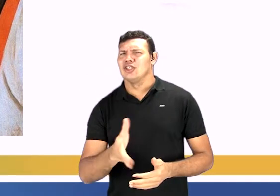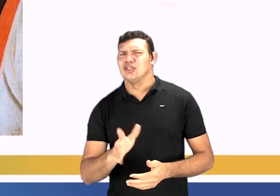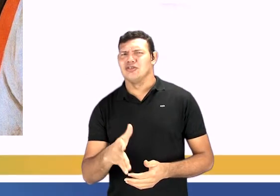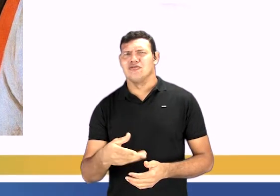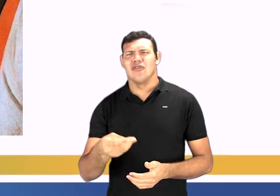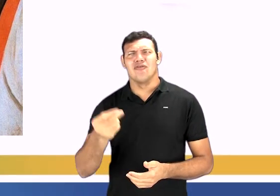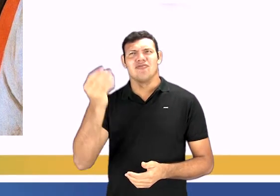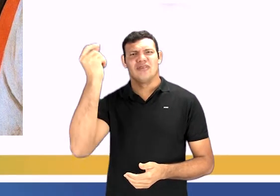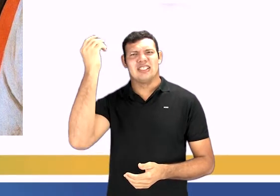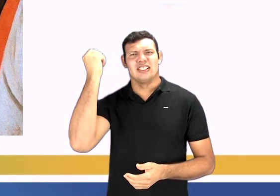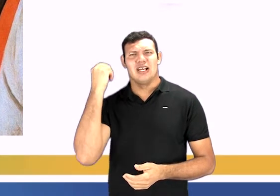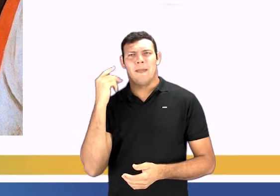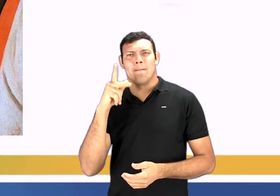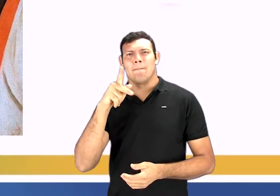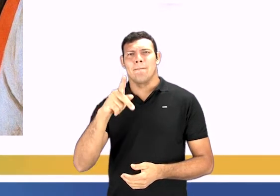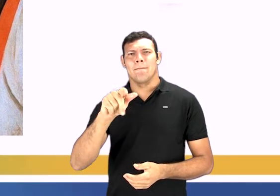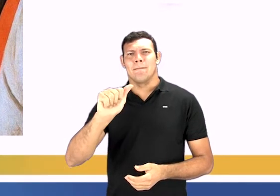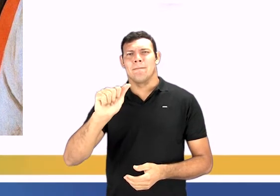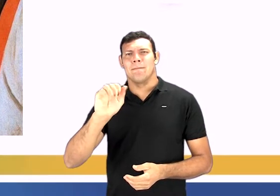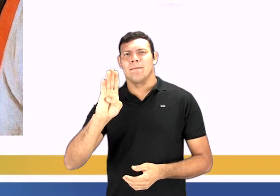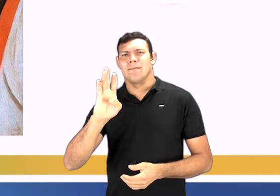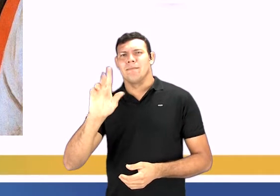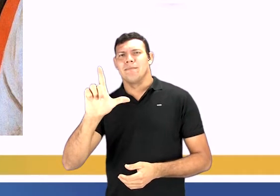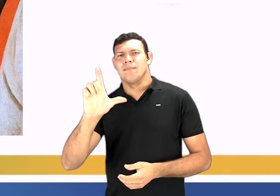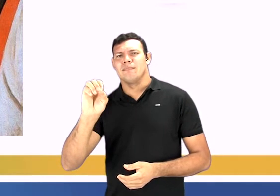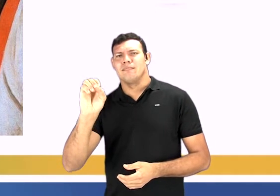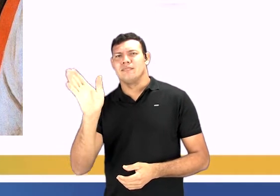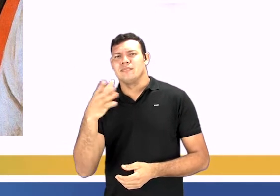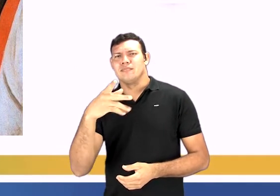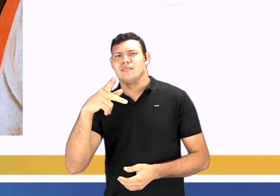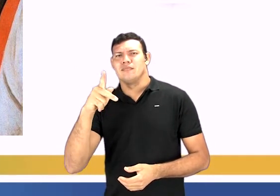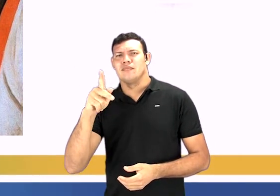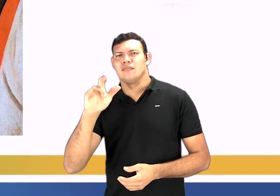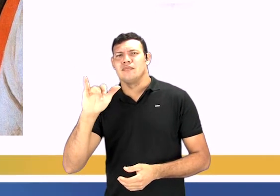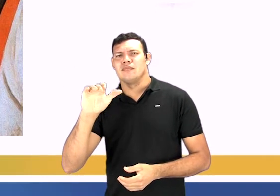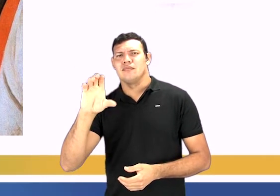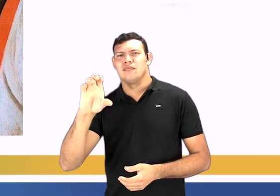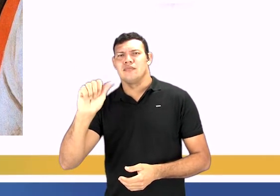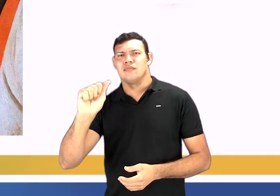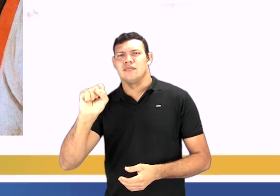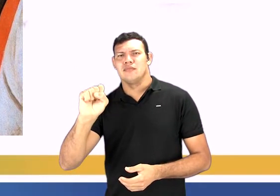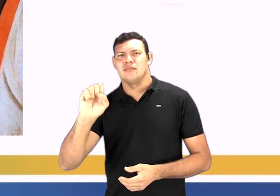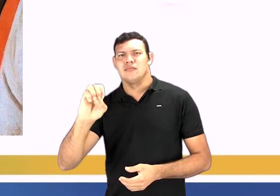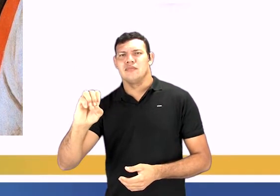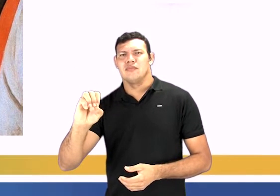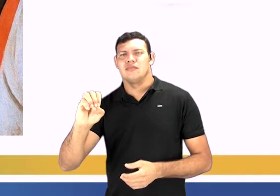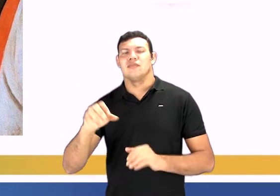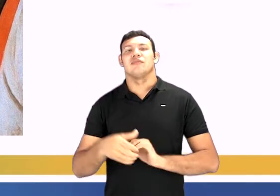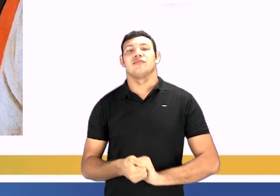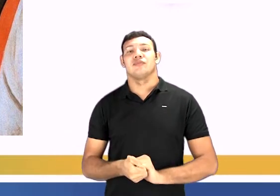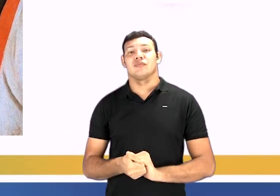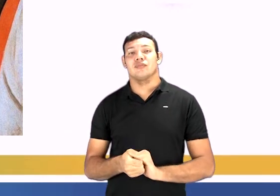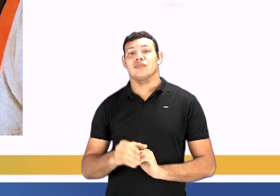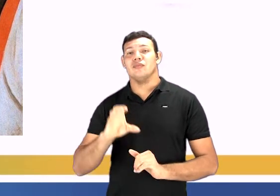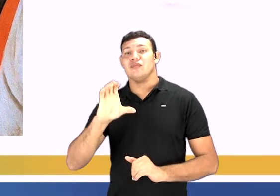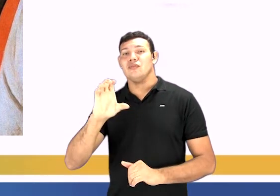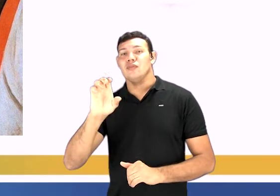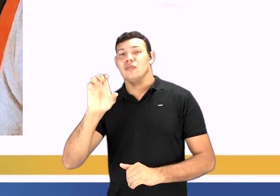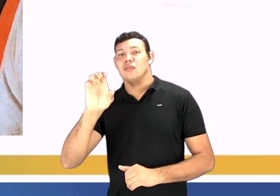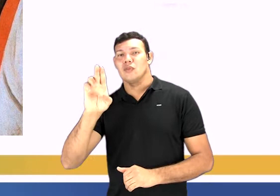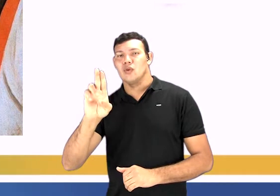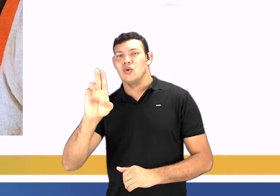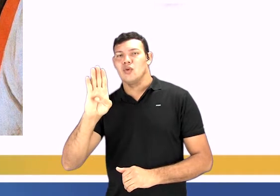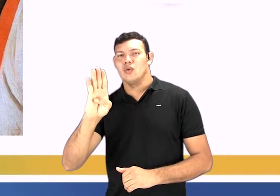Picasso, porque esse nome é um dos nomes que dão sentido a esse movimento. O cubismo, ele pode